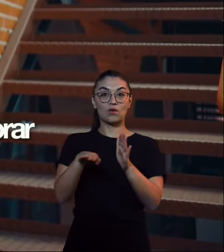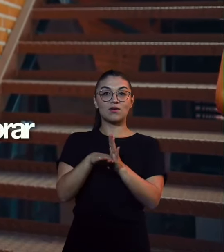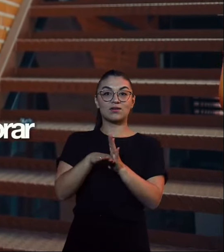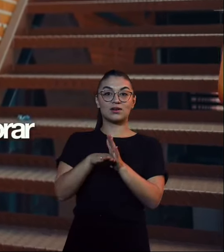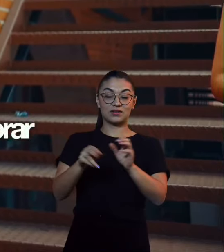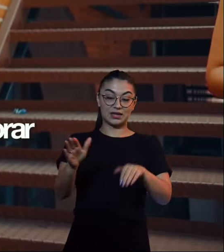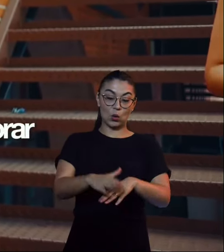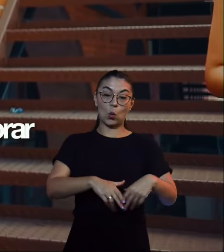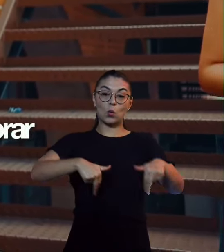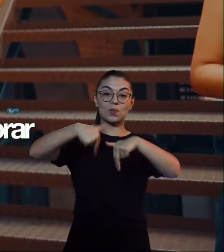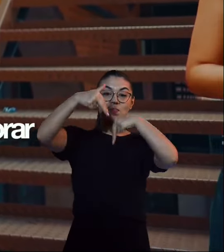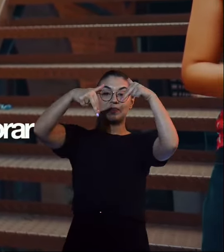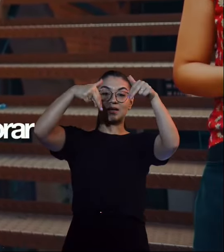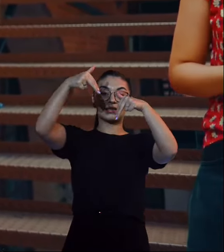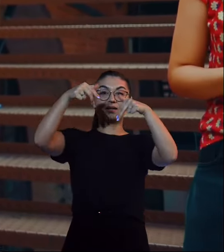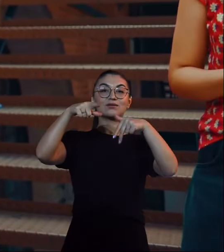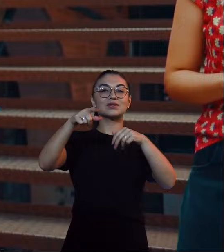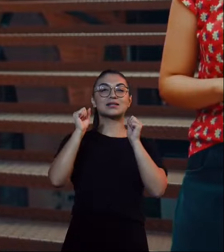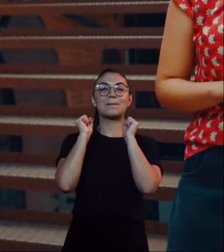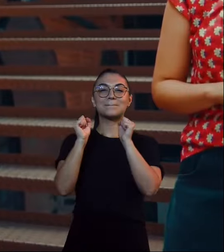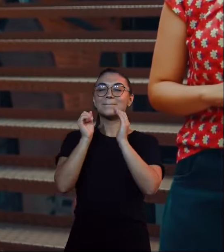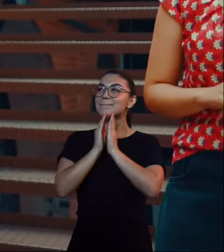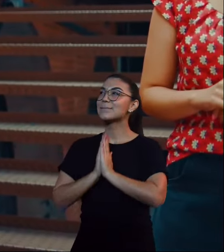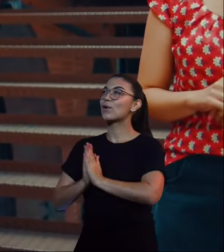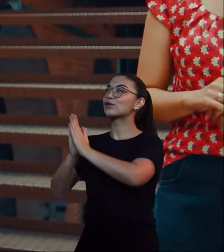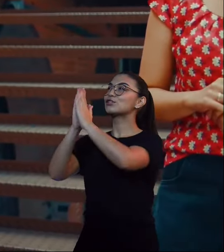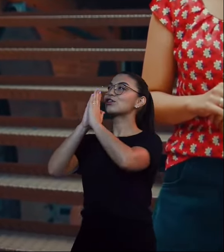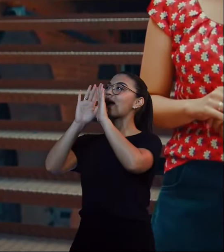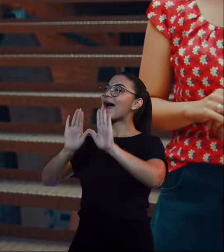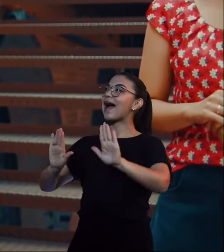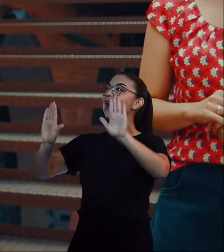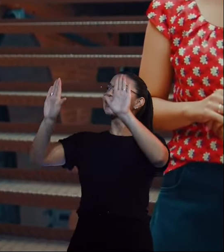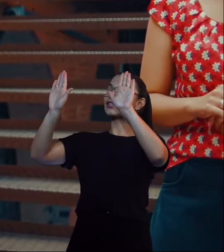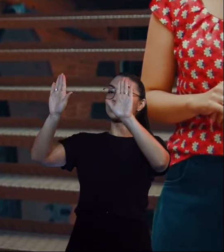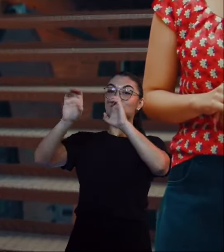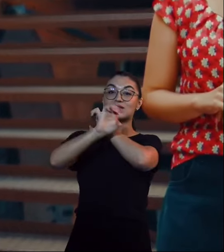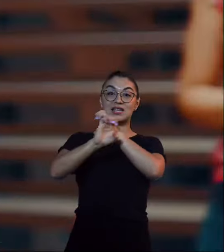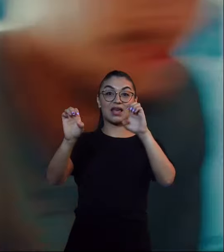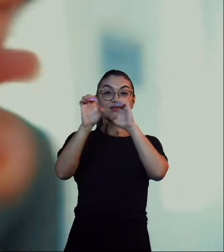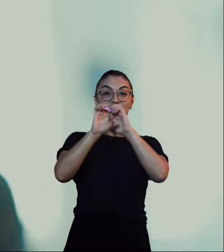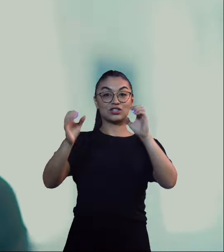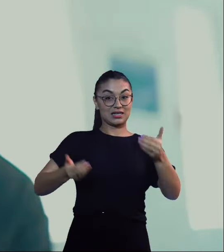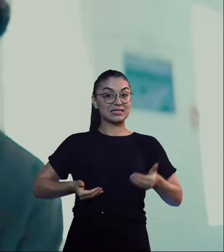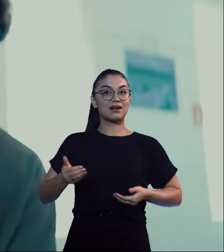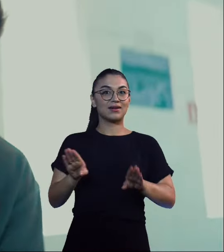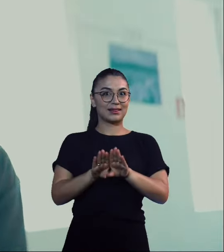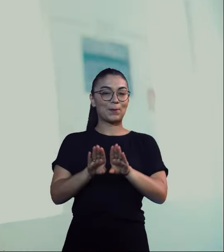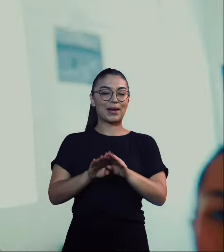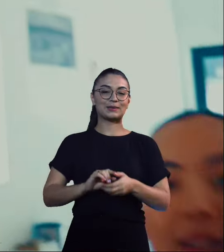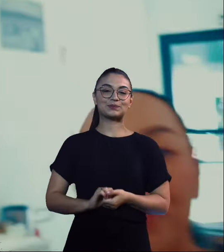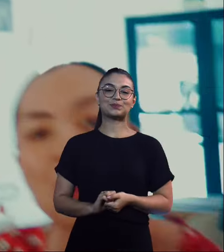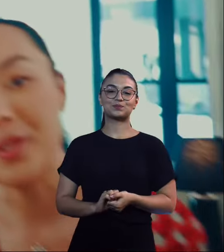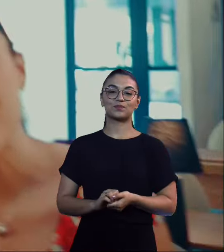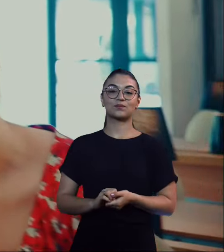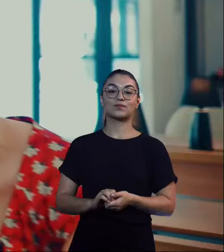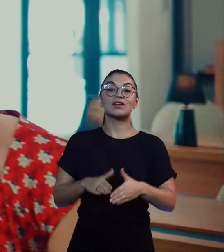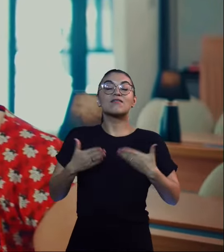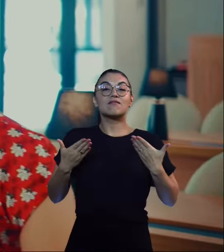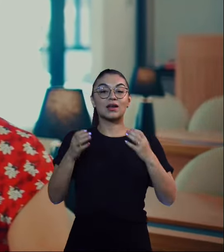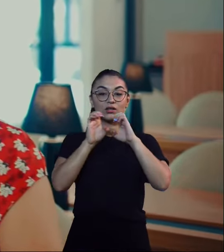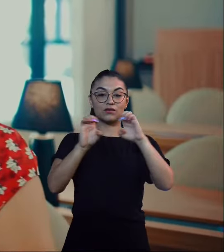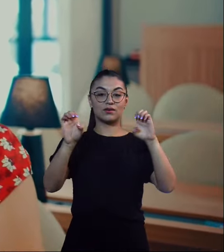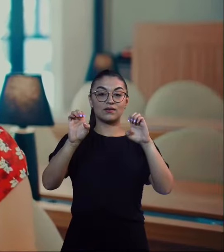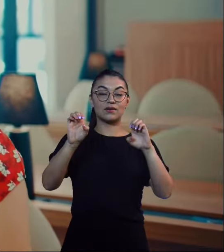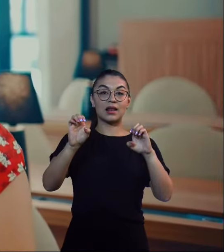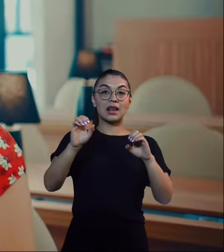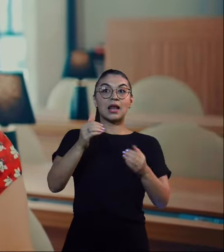E é uma oportunidade de você adorar, de você servir e de você evangelizar. E falando em evangelizar, No começo do ano que vem a gente